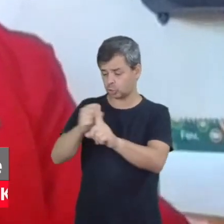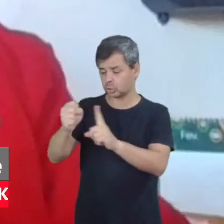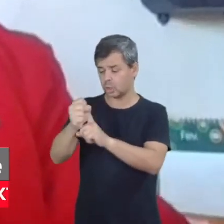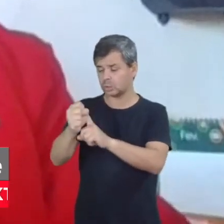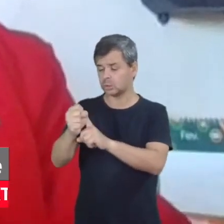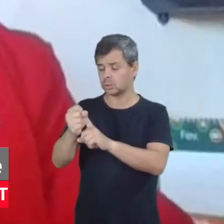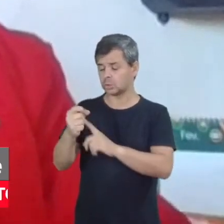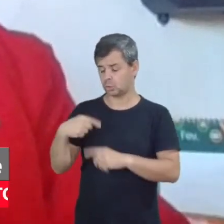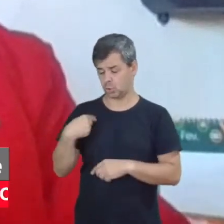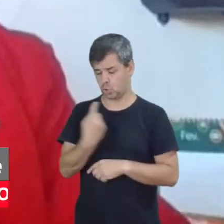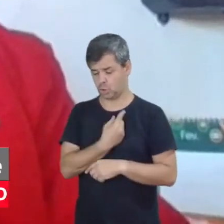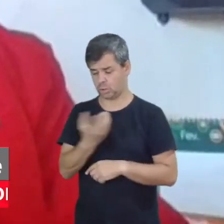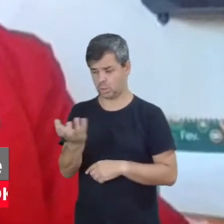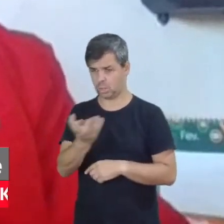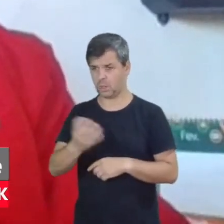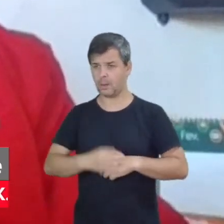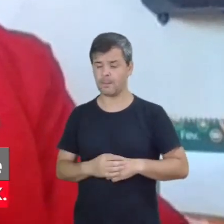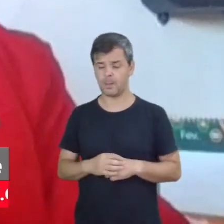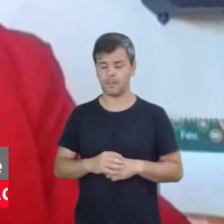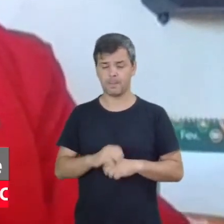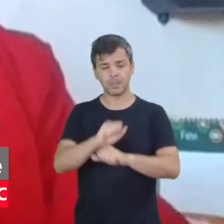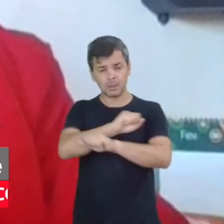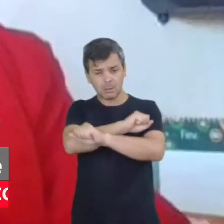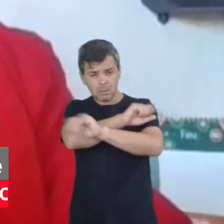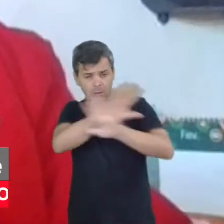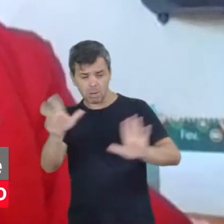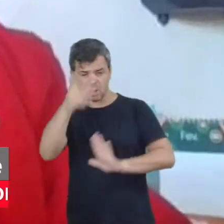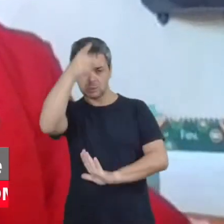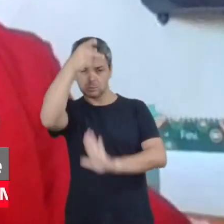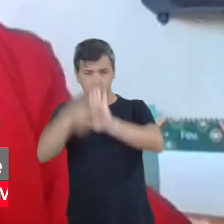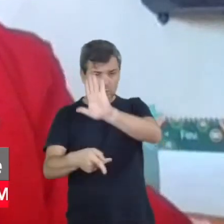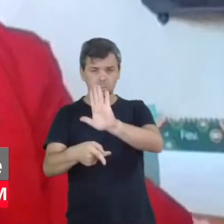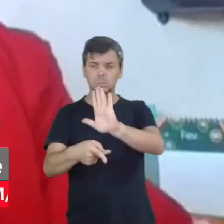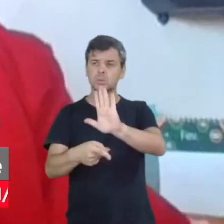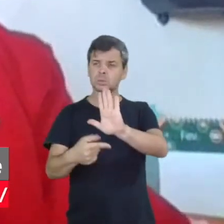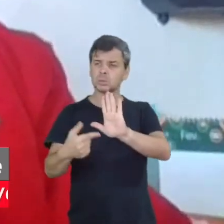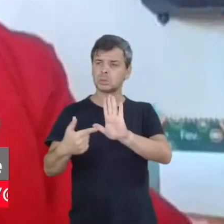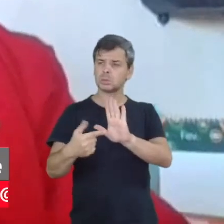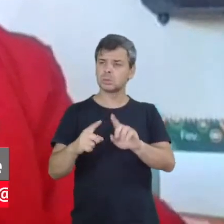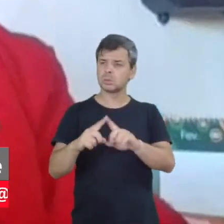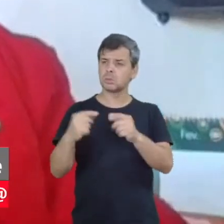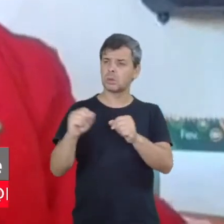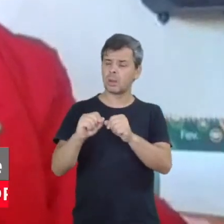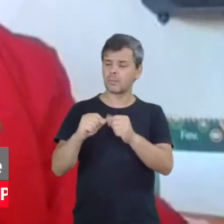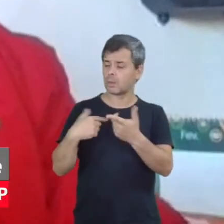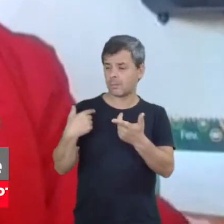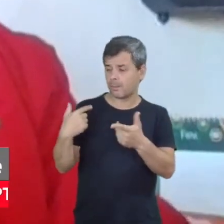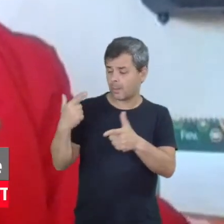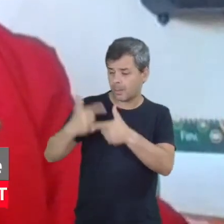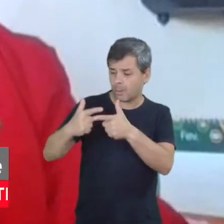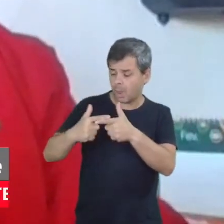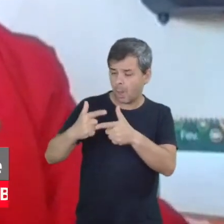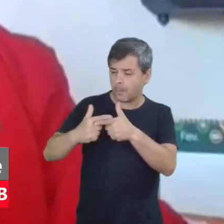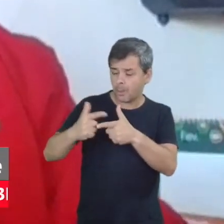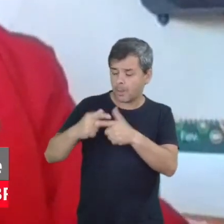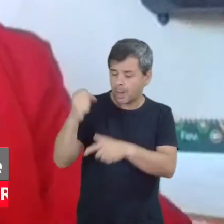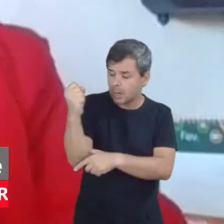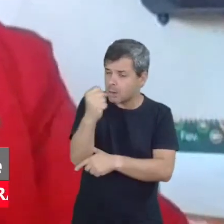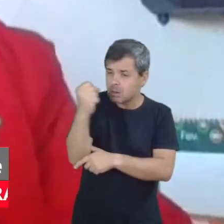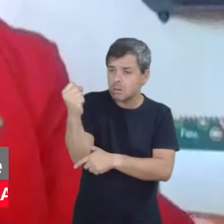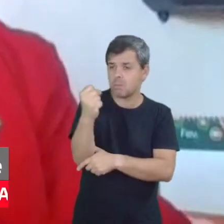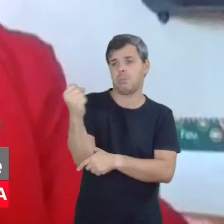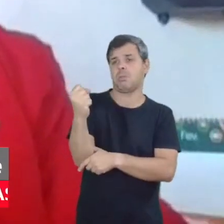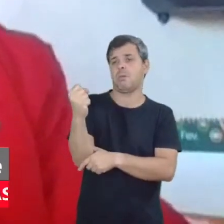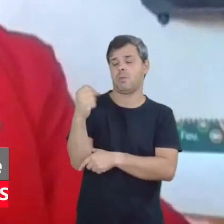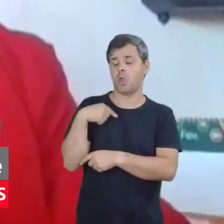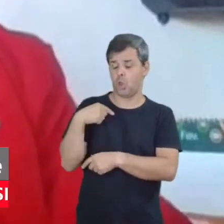queremos. Está claro que esse projeto que está em curso está nos levando à barbárie. E a pergunta é se nós vamos